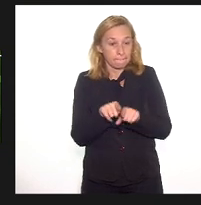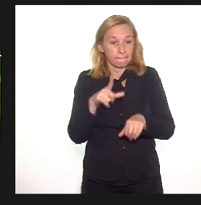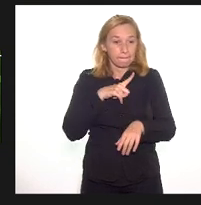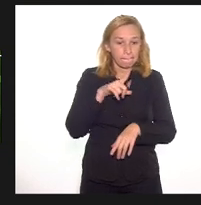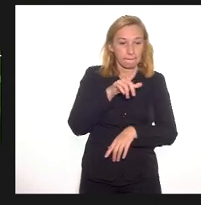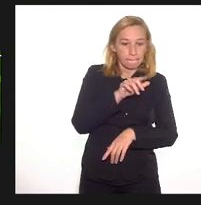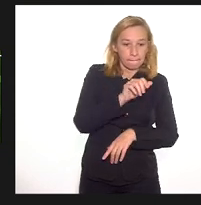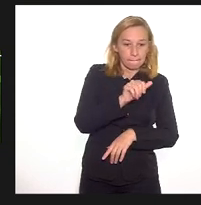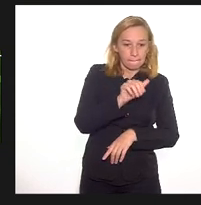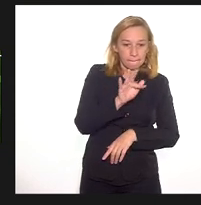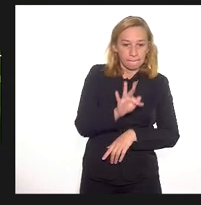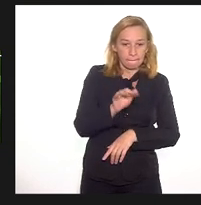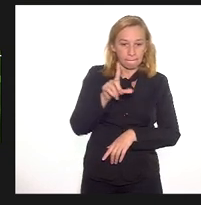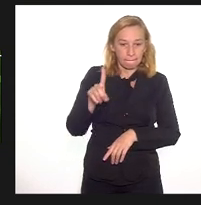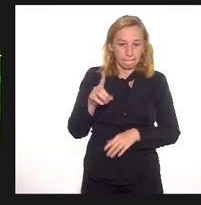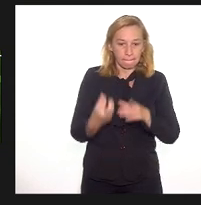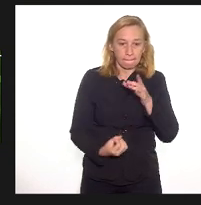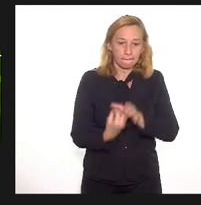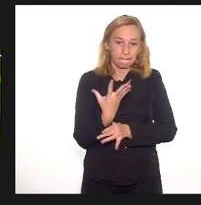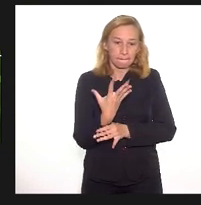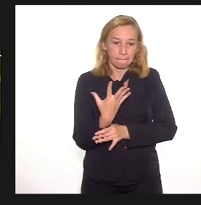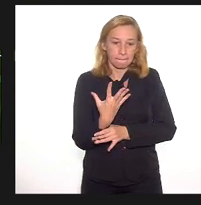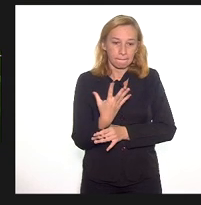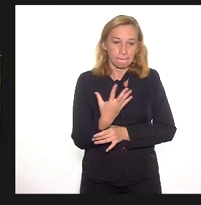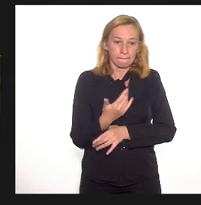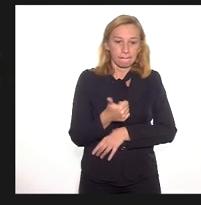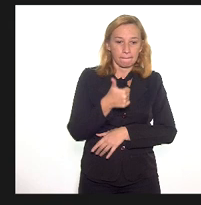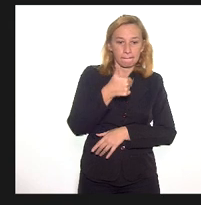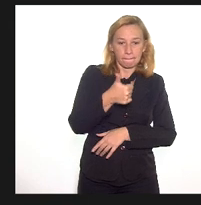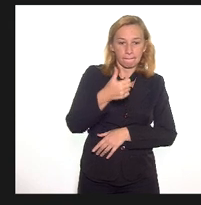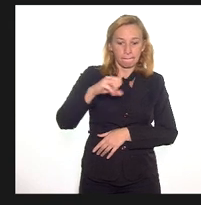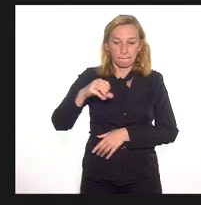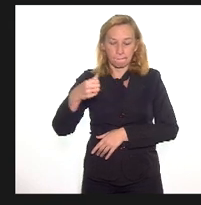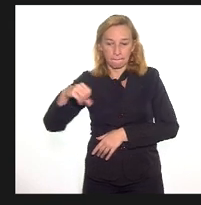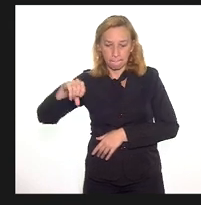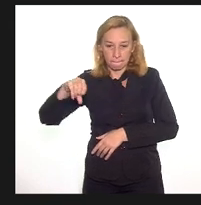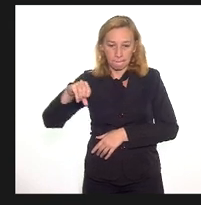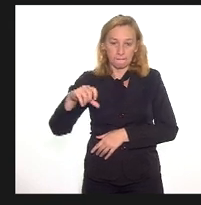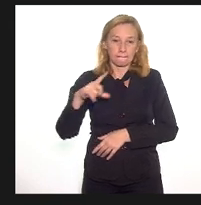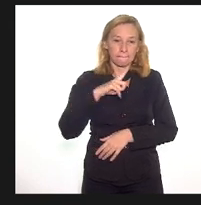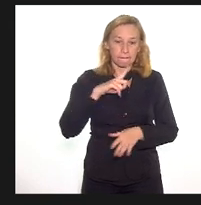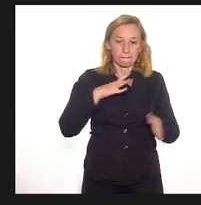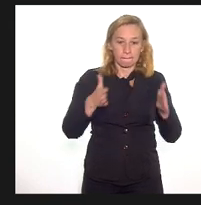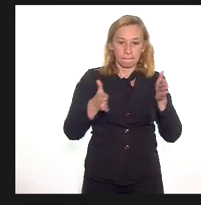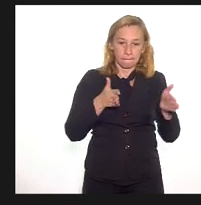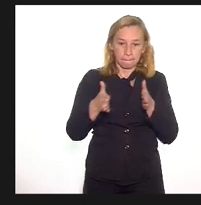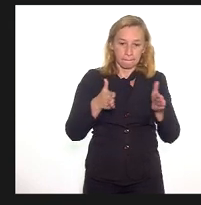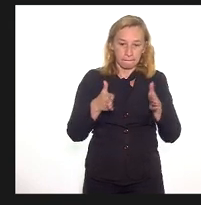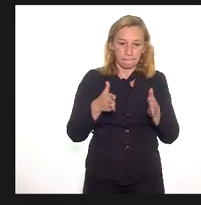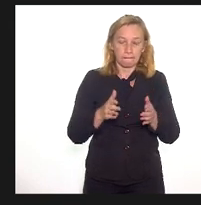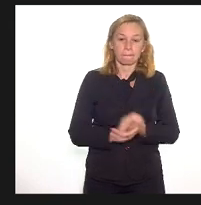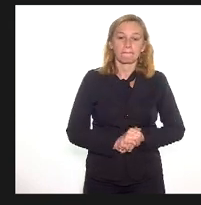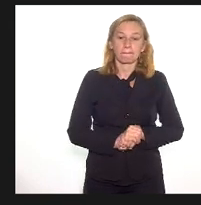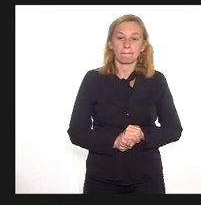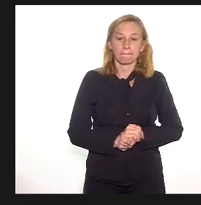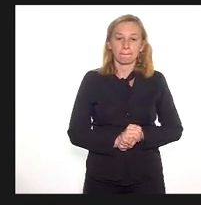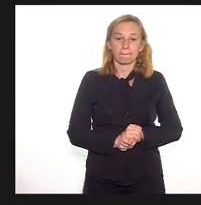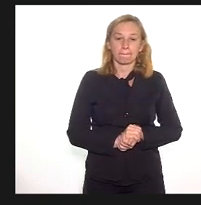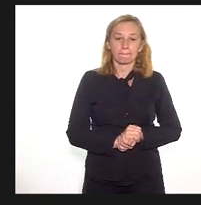AFD criada ou concebida em 2009, tivemos um tempo até que houvesse